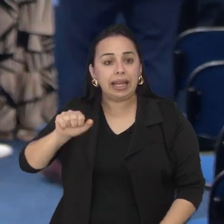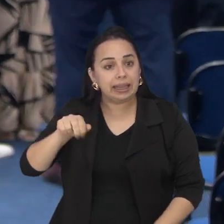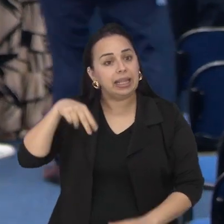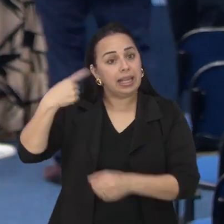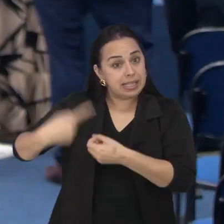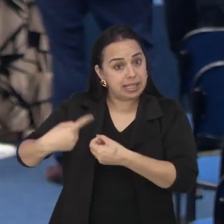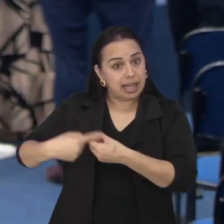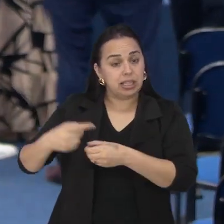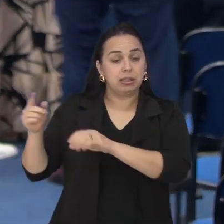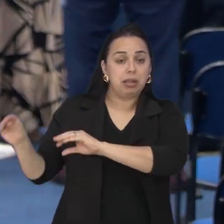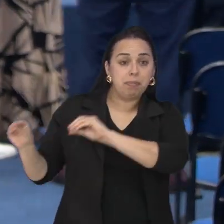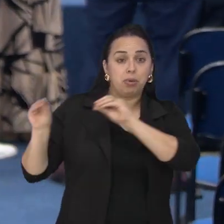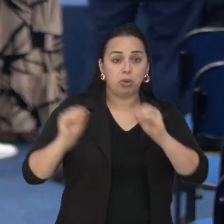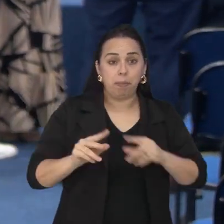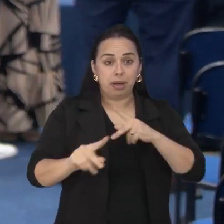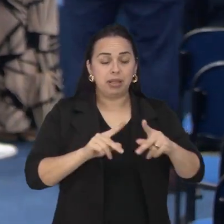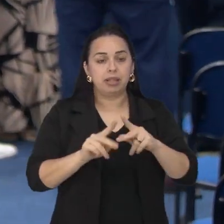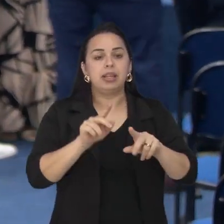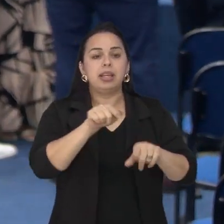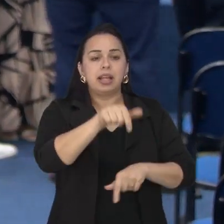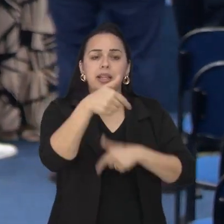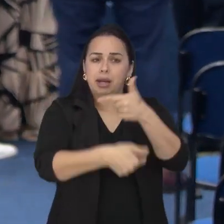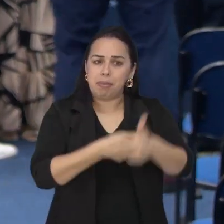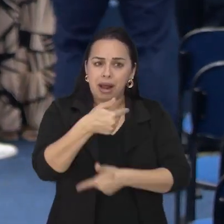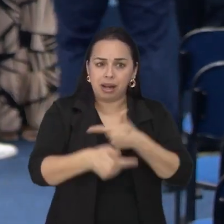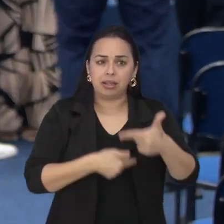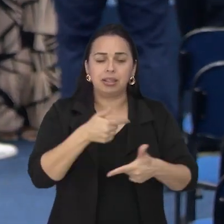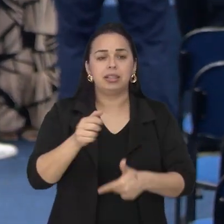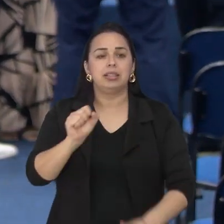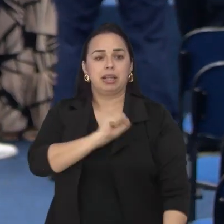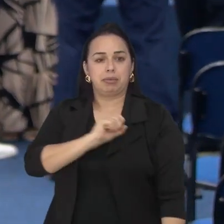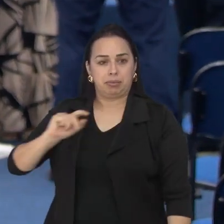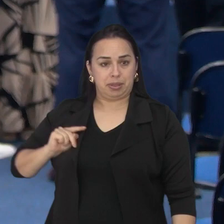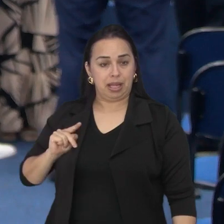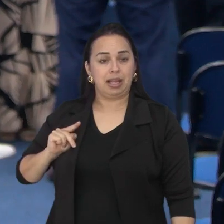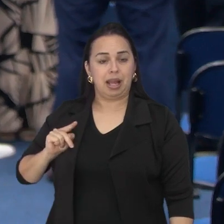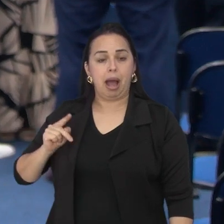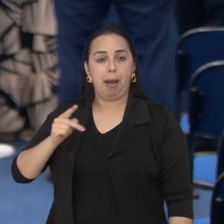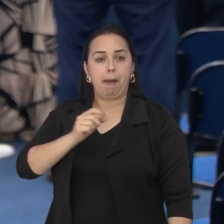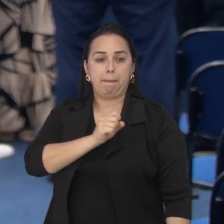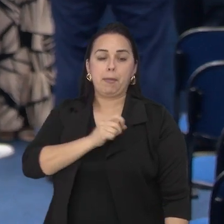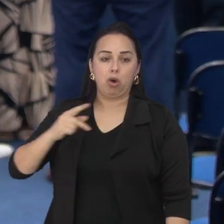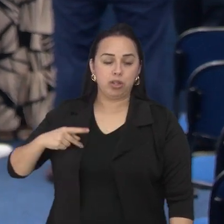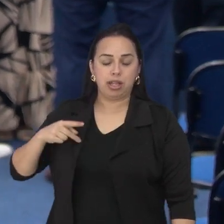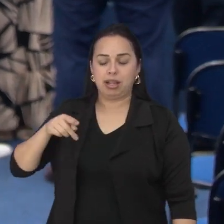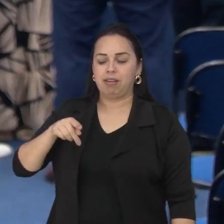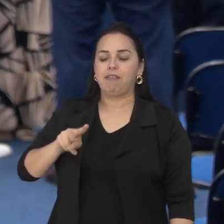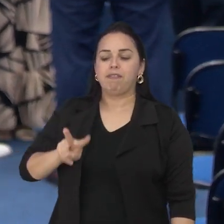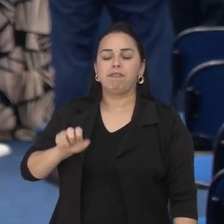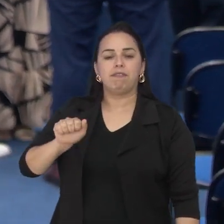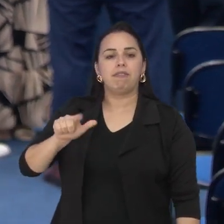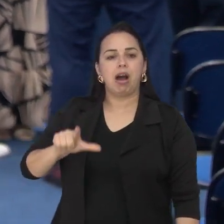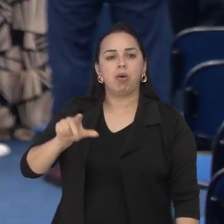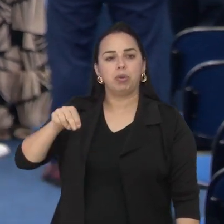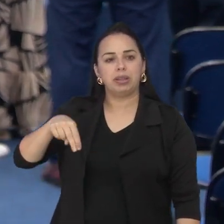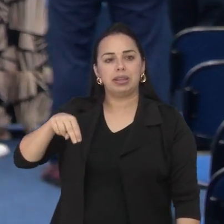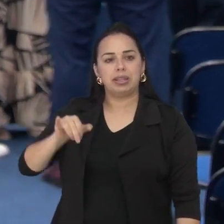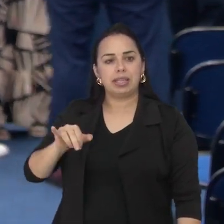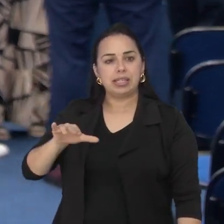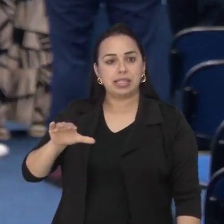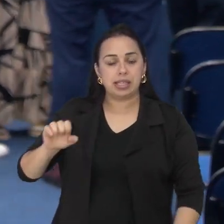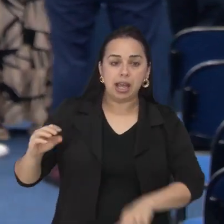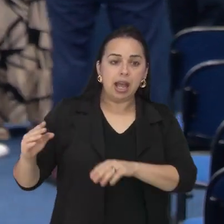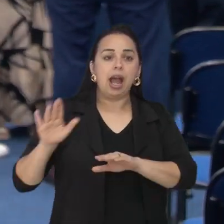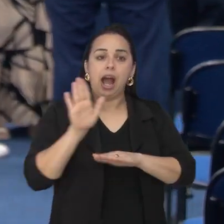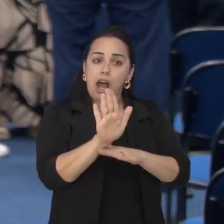excelente trabalho, na verdade um legado que Deus deu para ele, da apóstola Valnice Milhomes. Então ele tem feito um